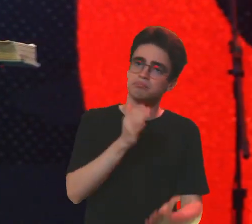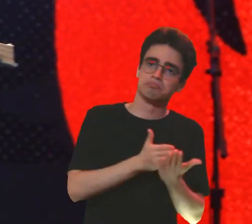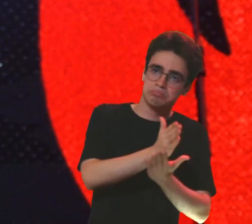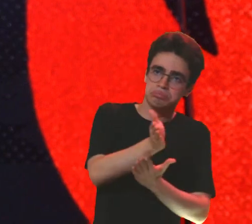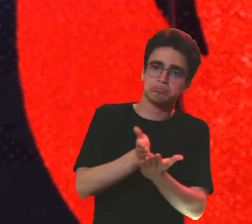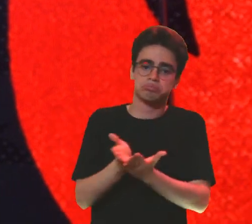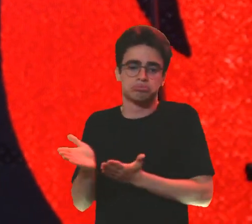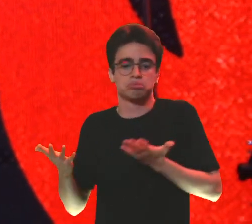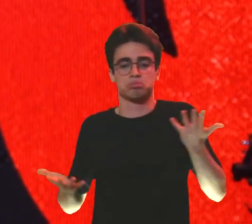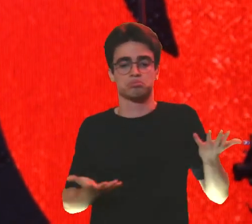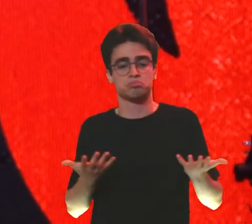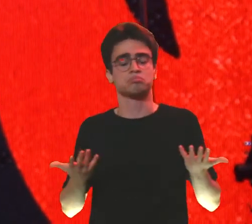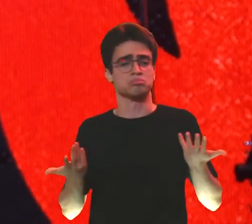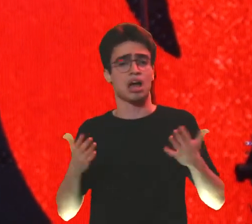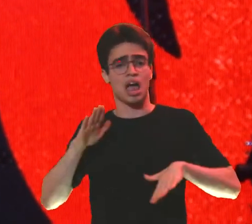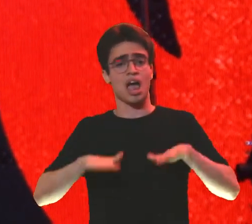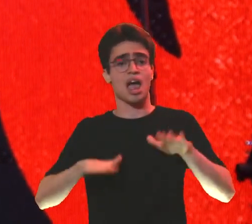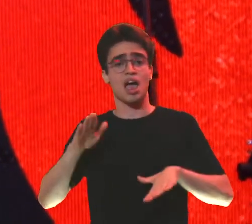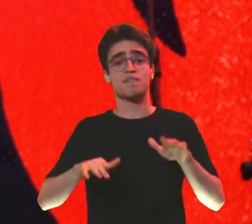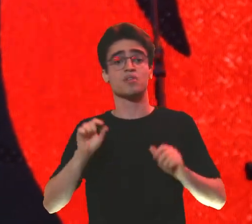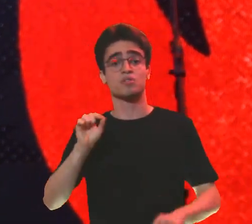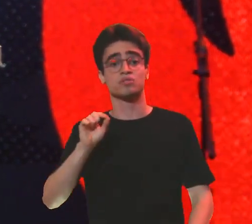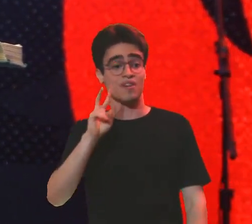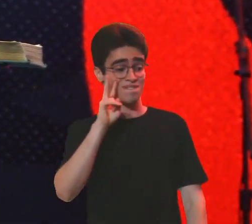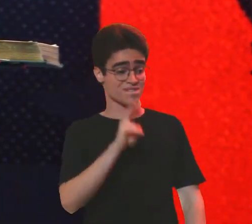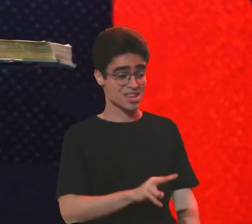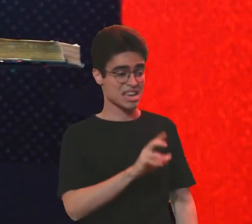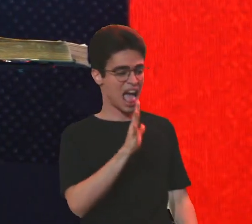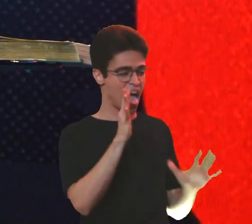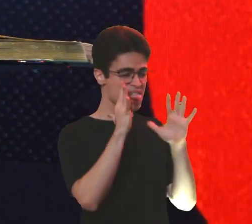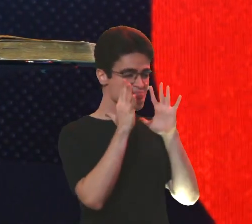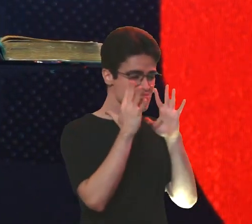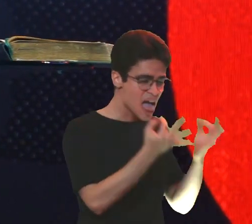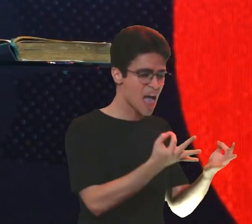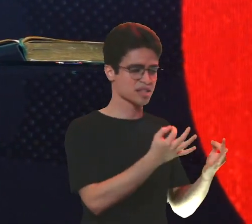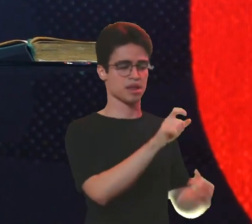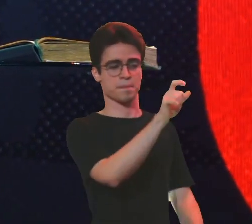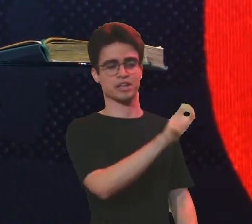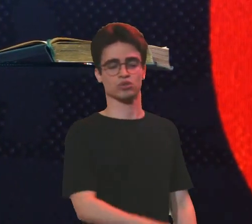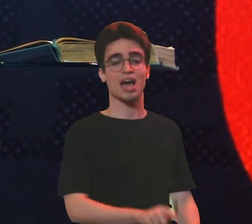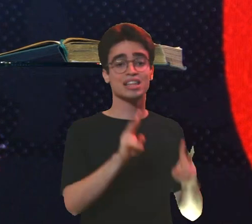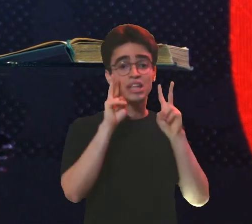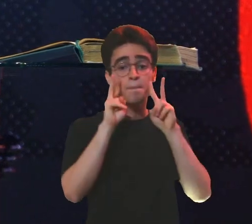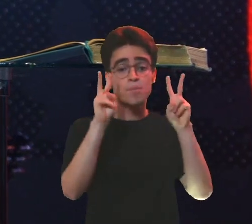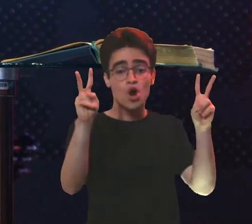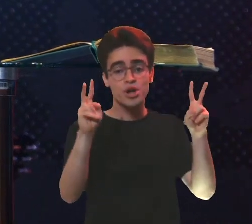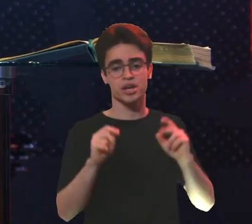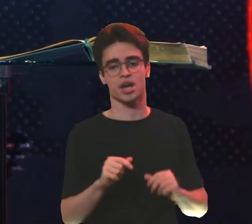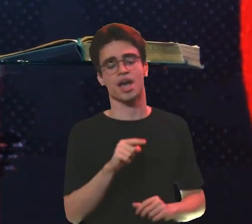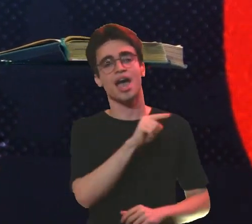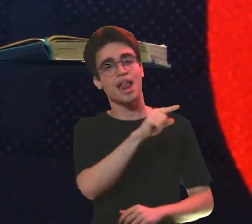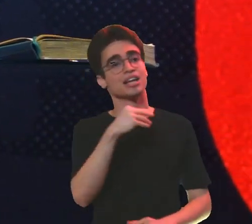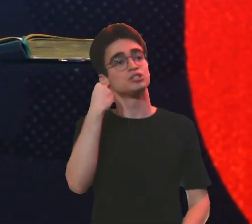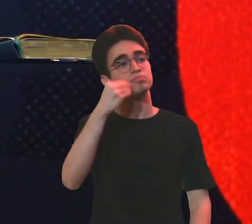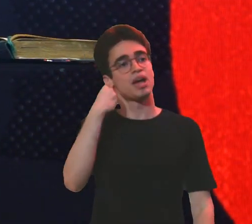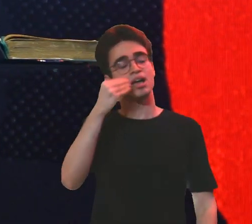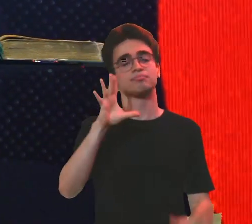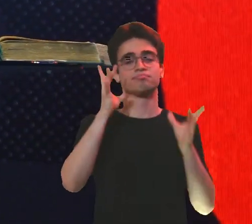outro. Eles normalmente escutam atentamente o que uma testemunha tem para falar, porque foi a pessoa que viveu